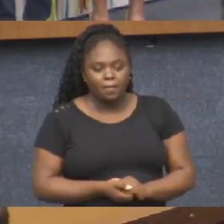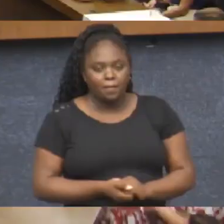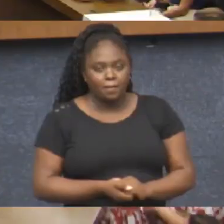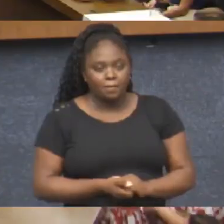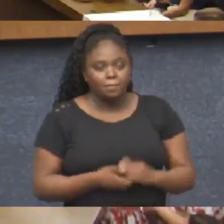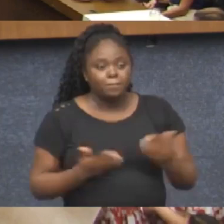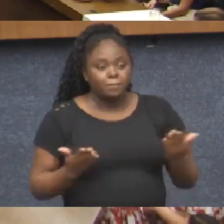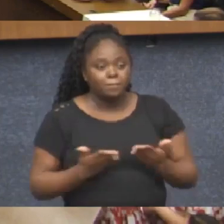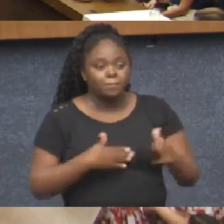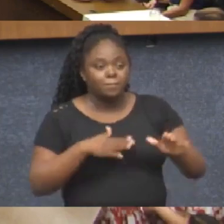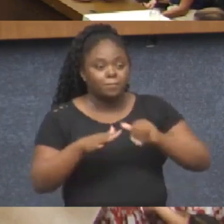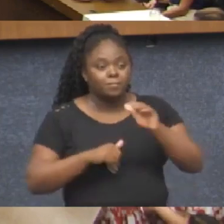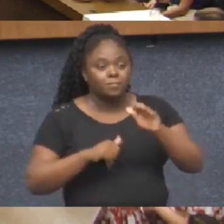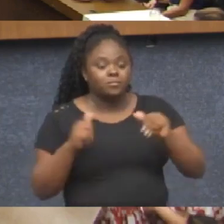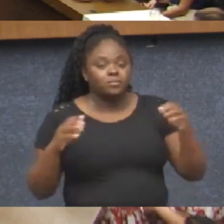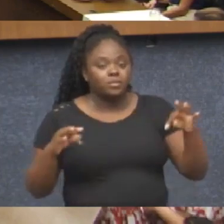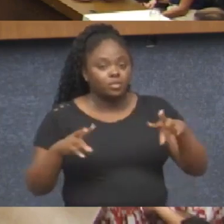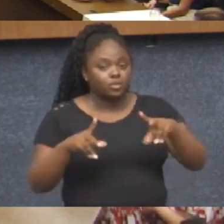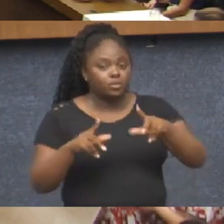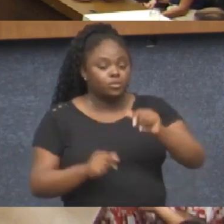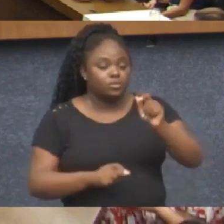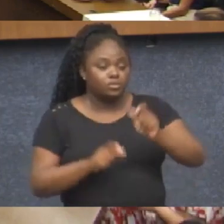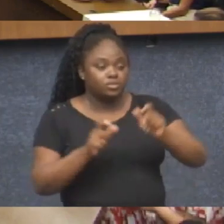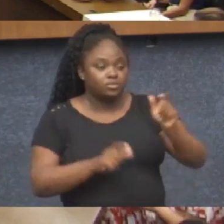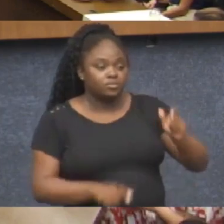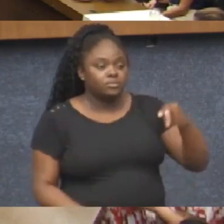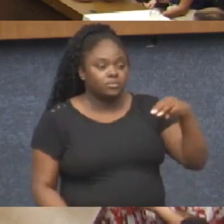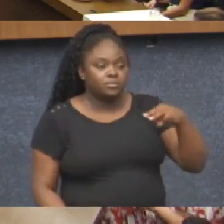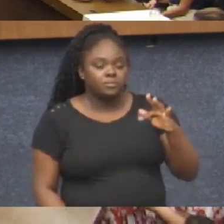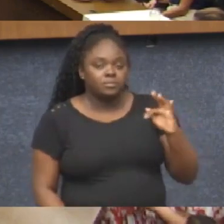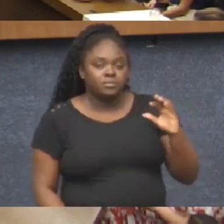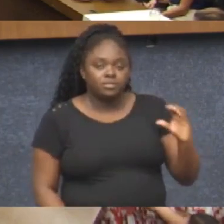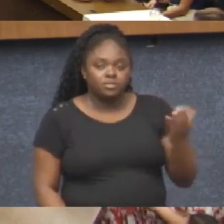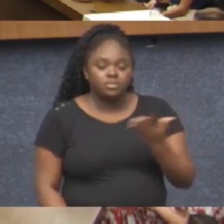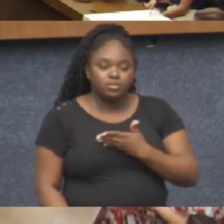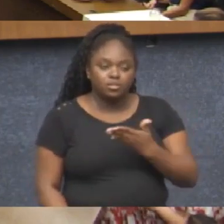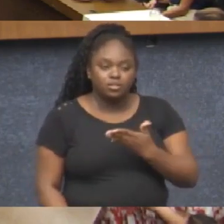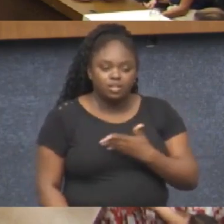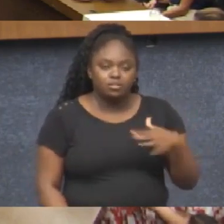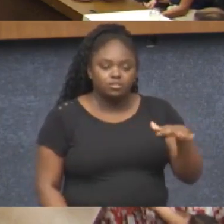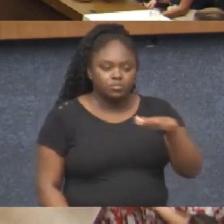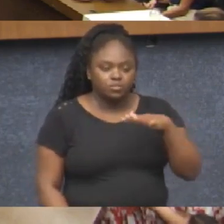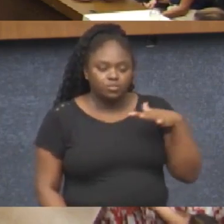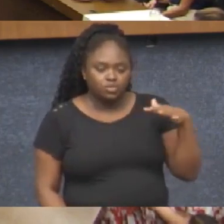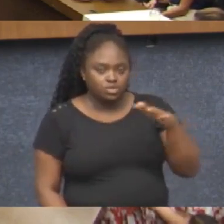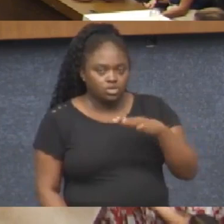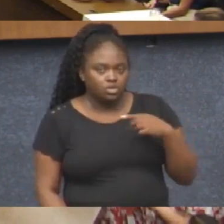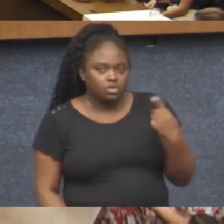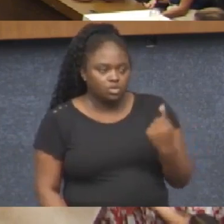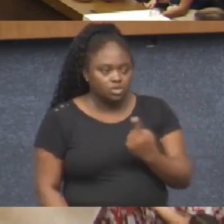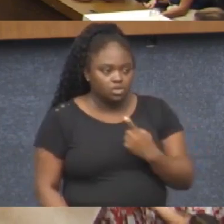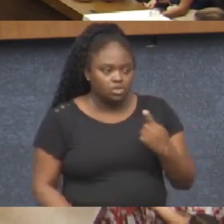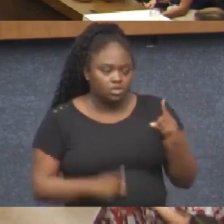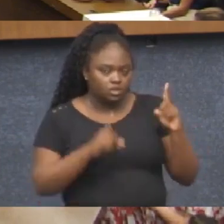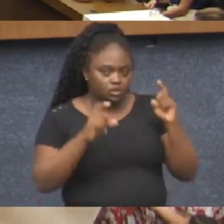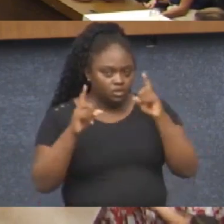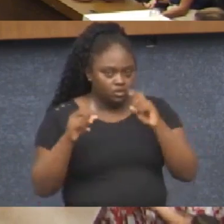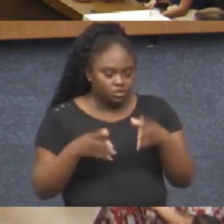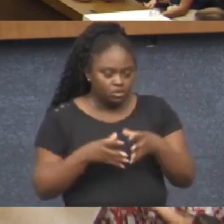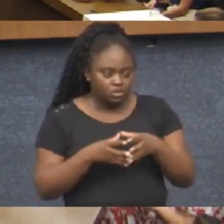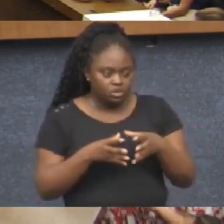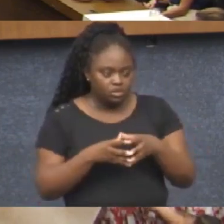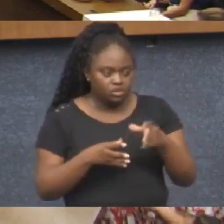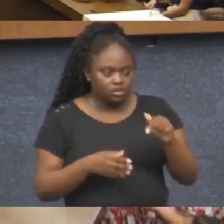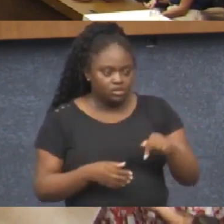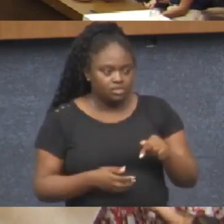Beleza, nós vamos chamar então todos os queridos companheiros MFCs, colegas, também pro regional, pra gente ir fazendo a foto coletiva aqui.